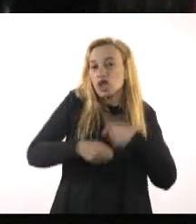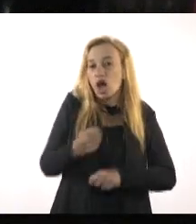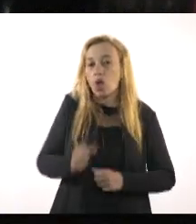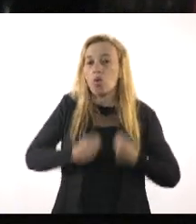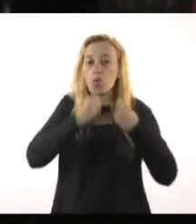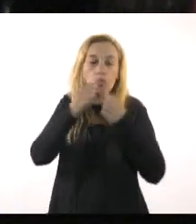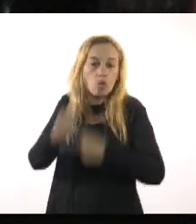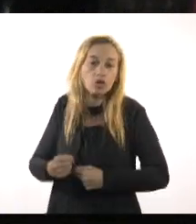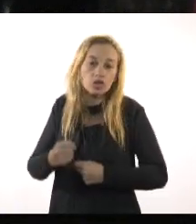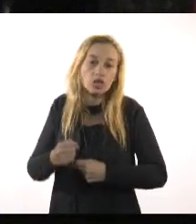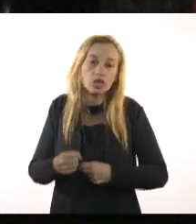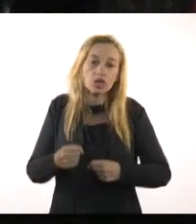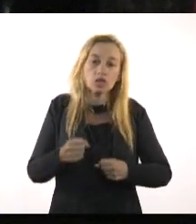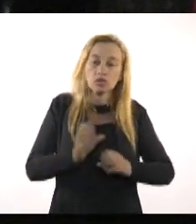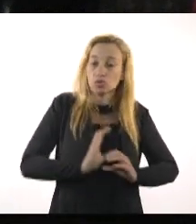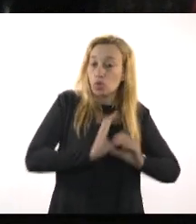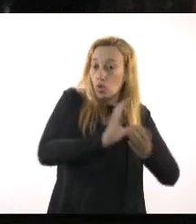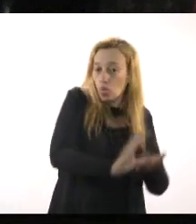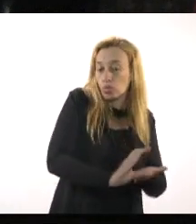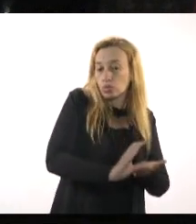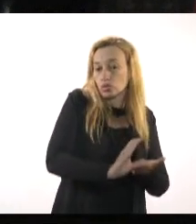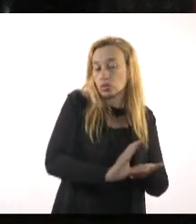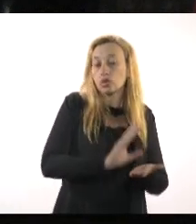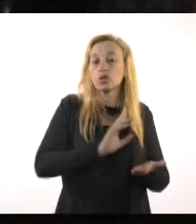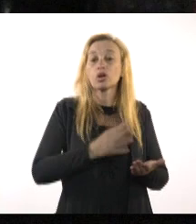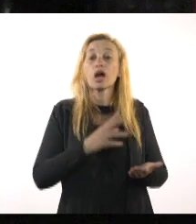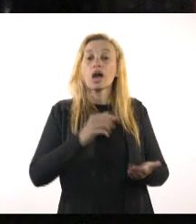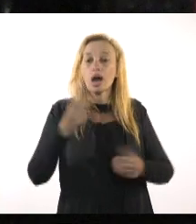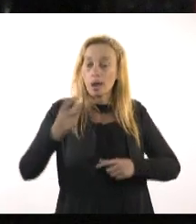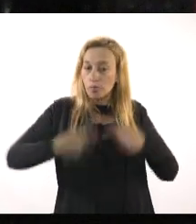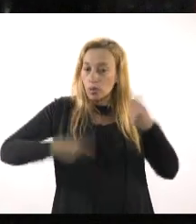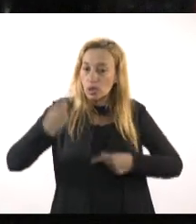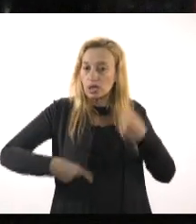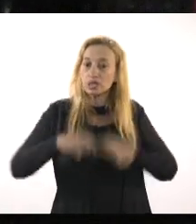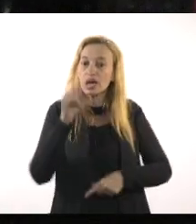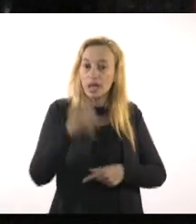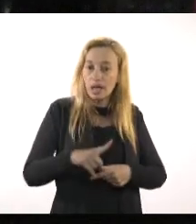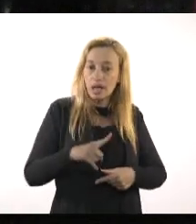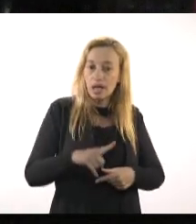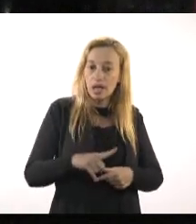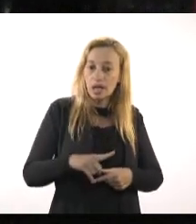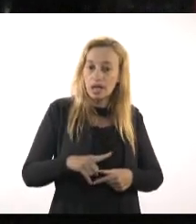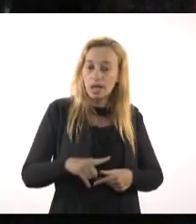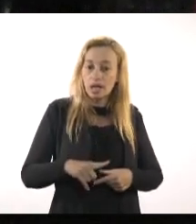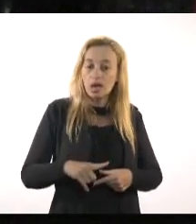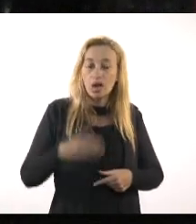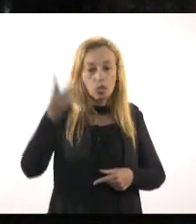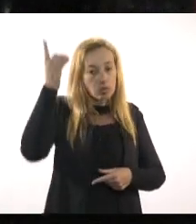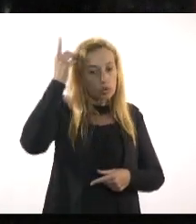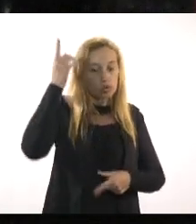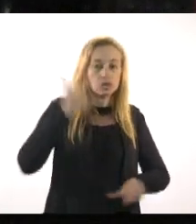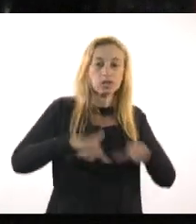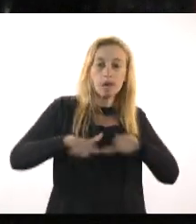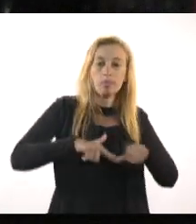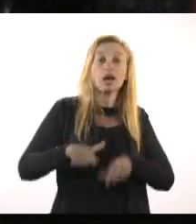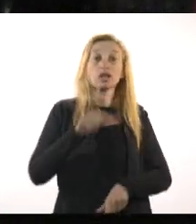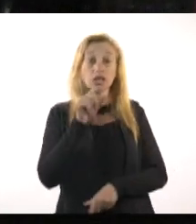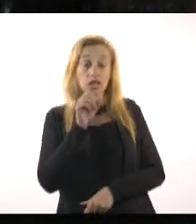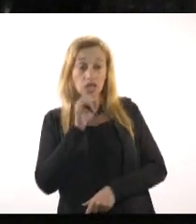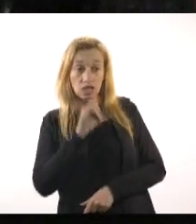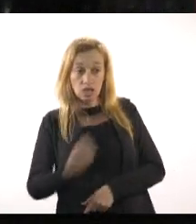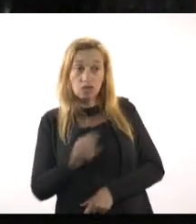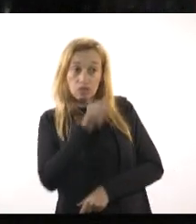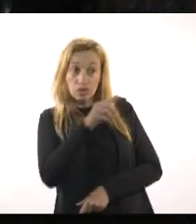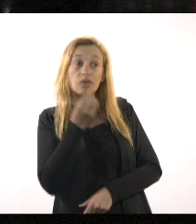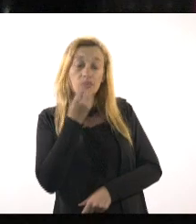os recursos ou as crises. A política é uma vocação de serviço e isso o senhor está fazendo muito